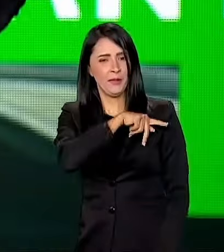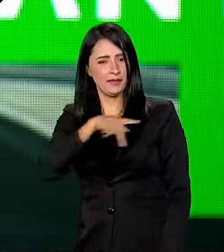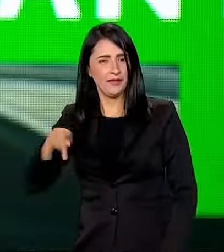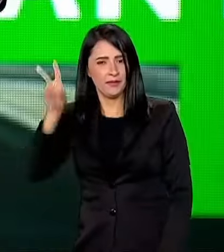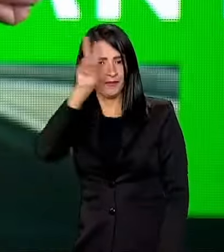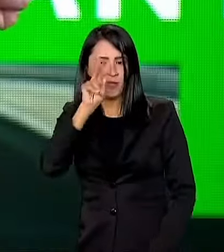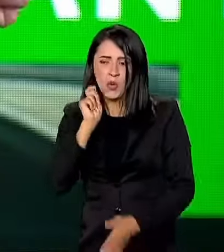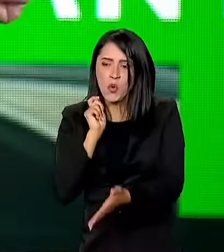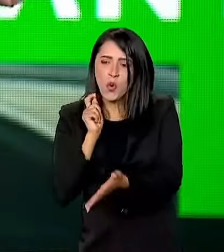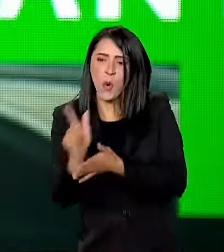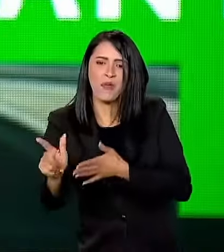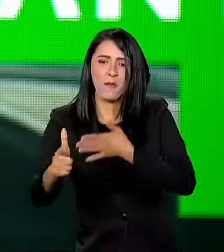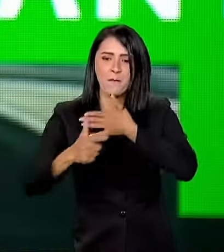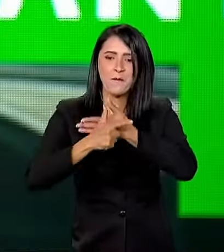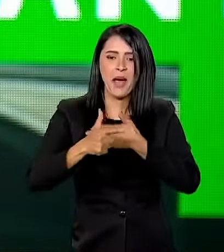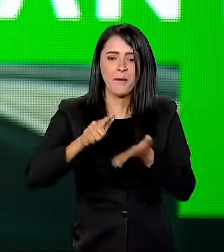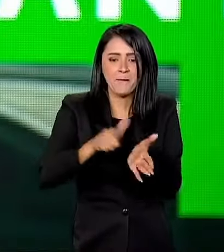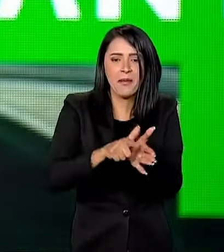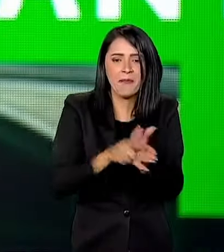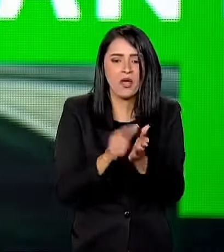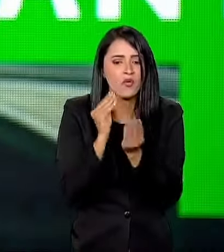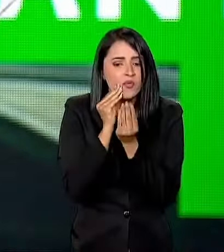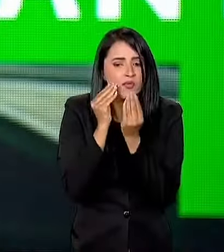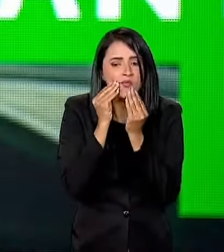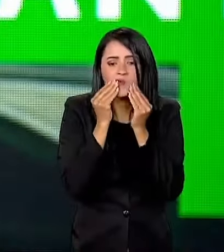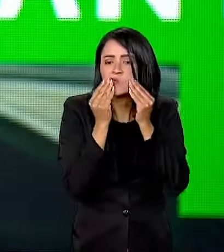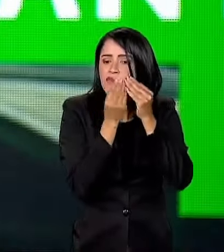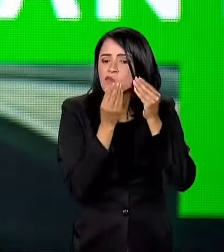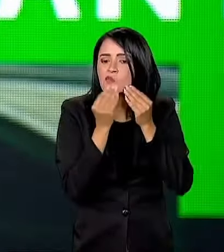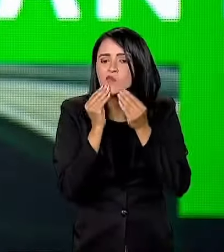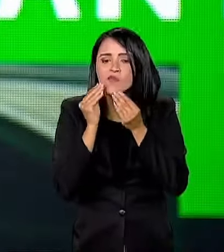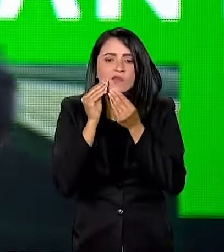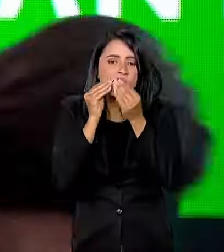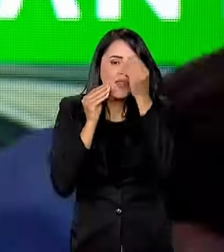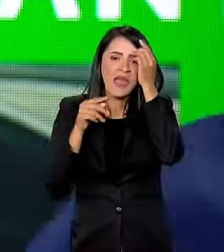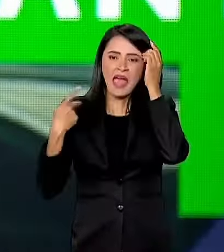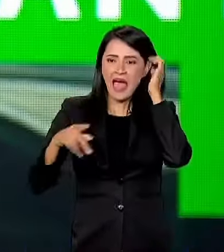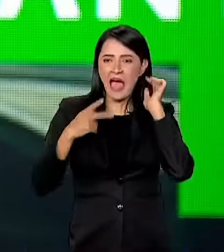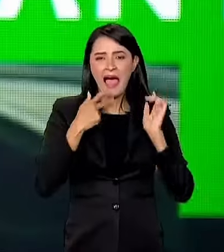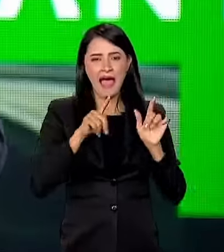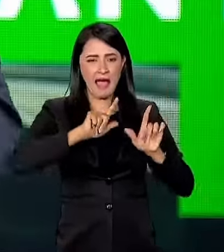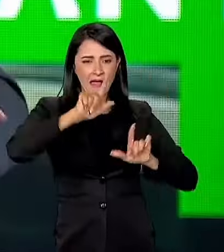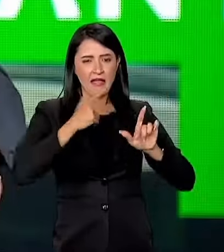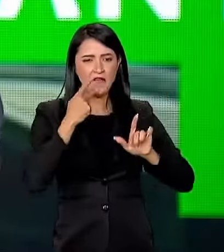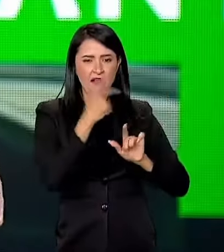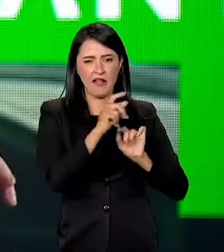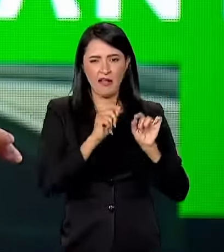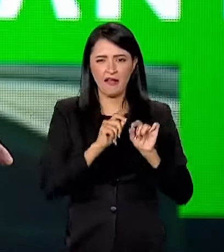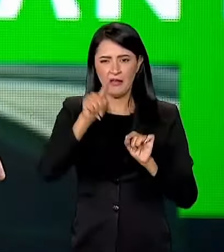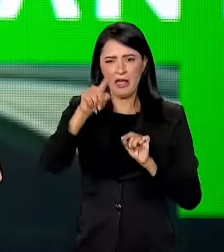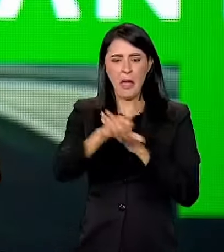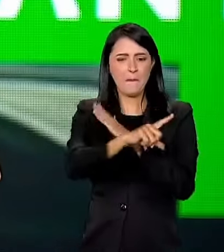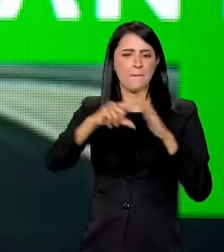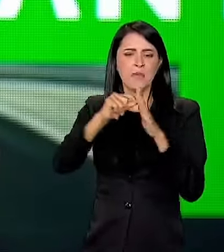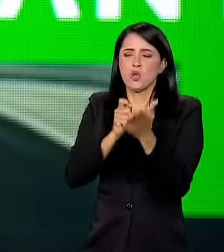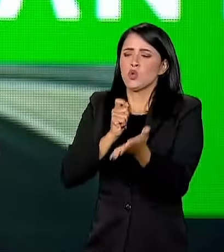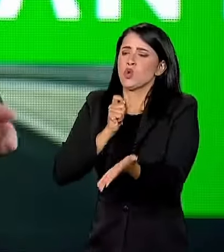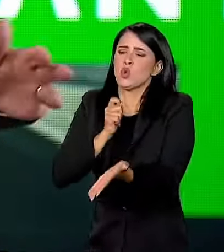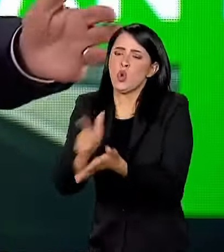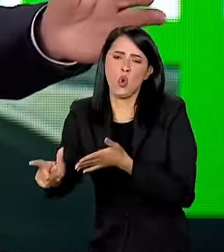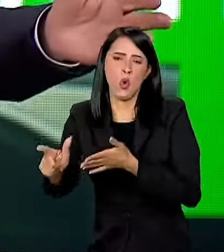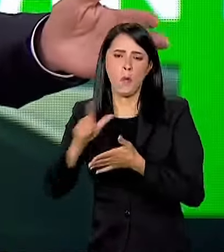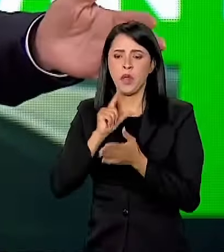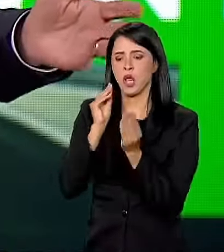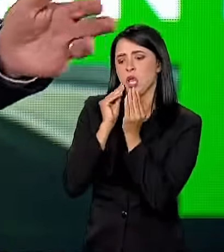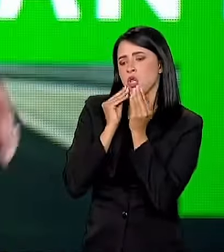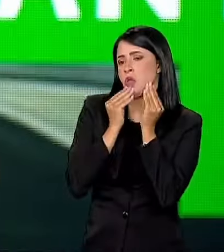comprava um guardanapo, todo torto, a imprensa dizia: Palácio compra guardanapo de